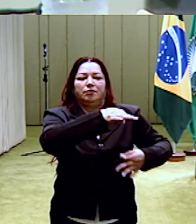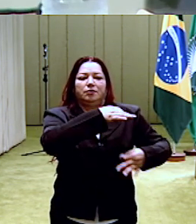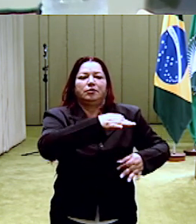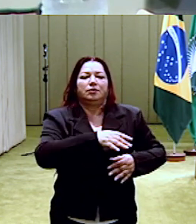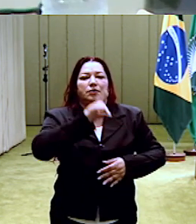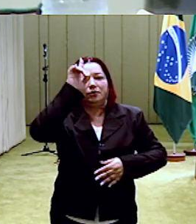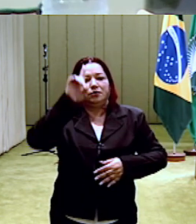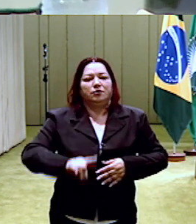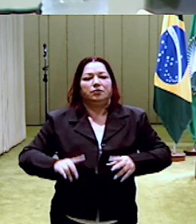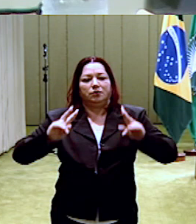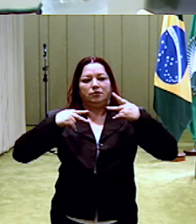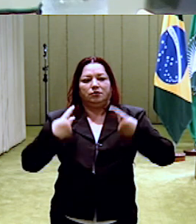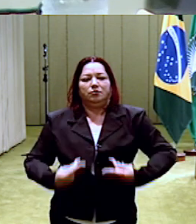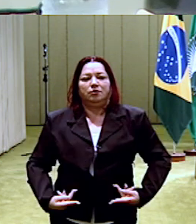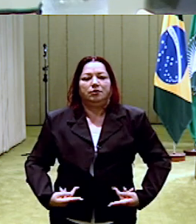e direitos humanos.